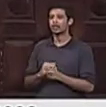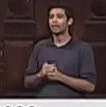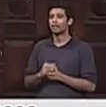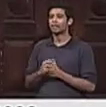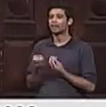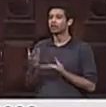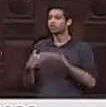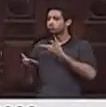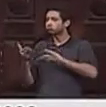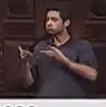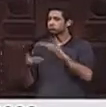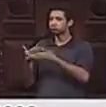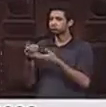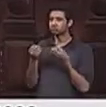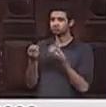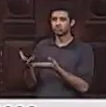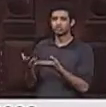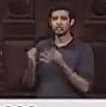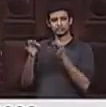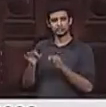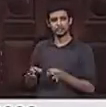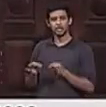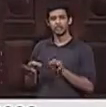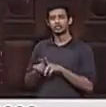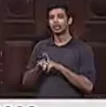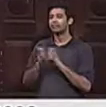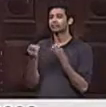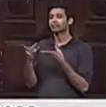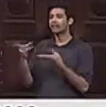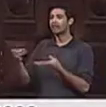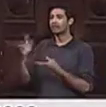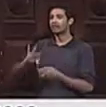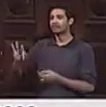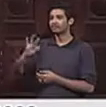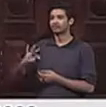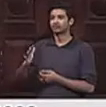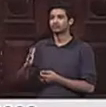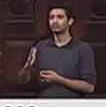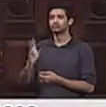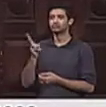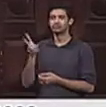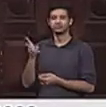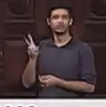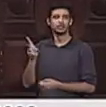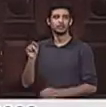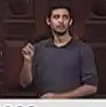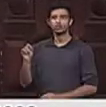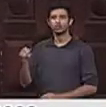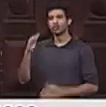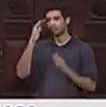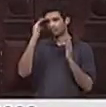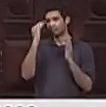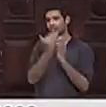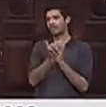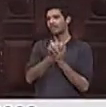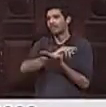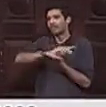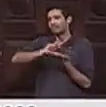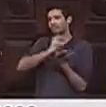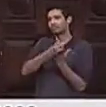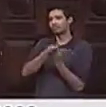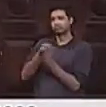sejam feitos e isso permita a essas instituições, minimamente, honrar as suas despesas